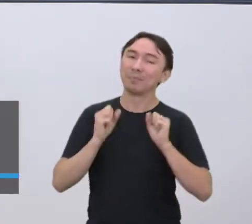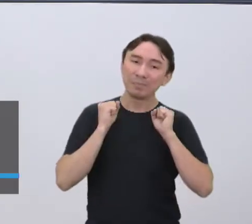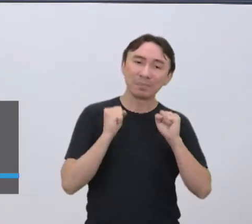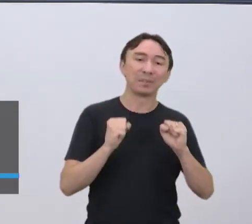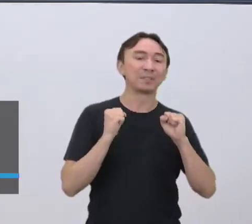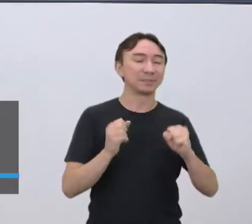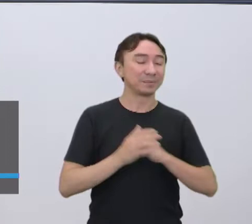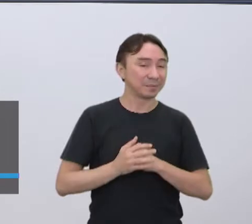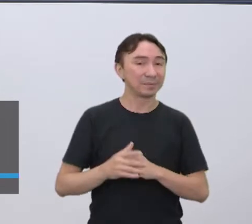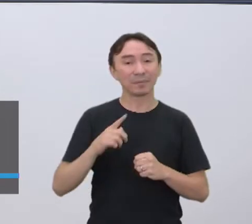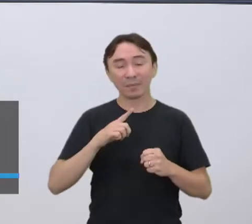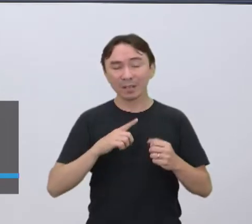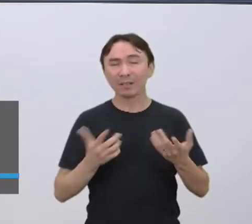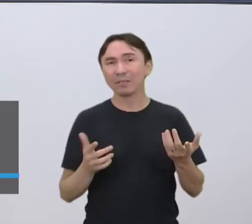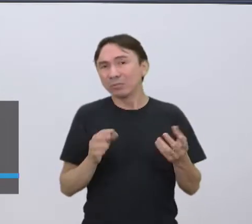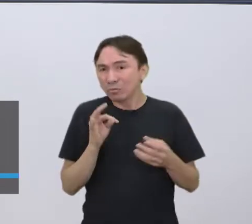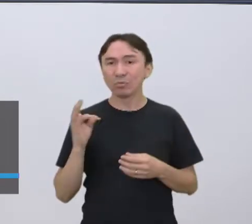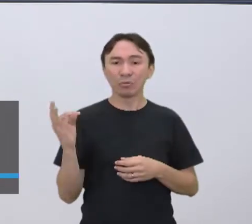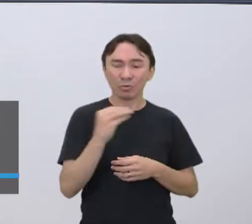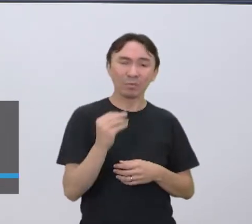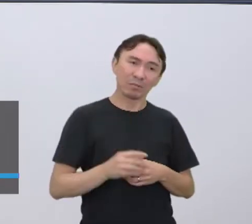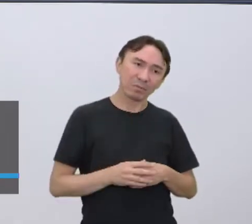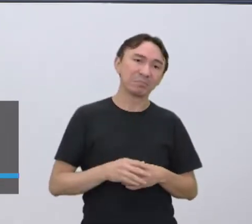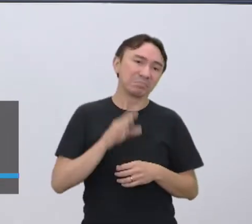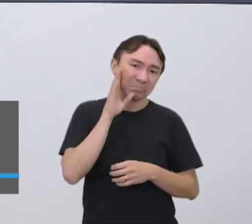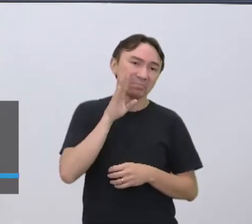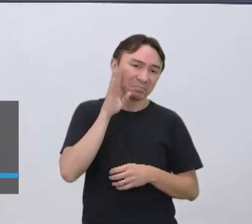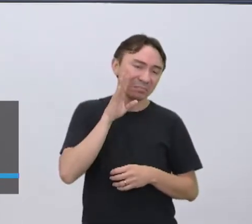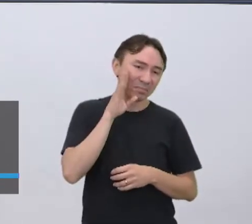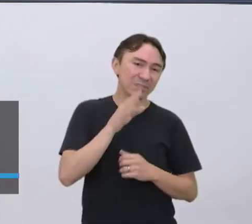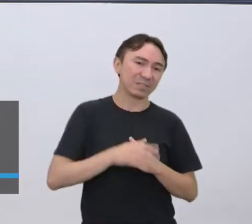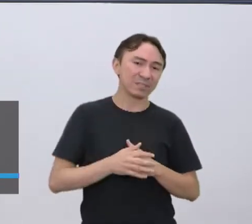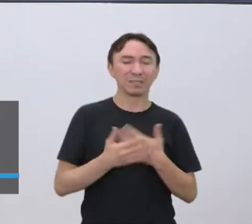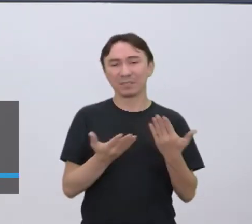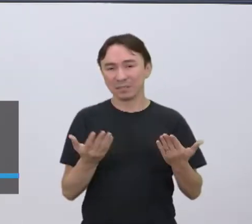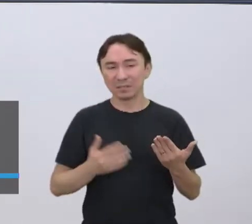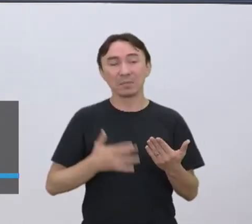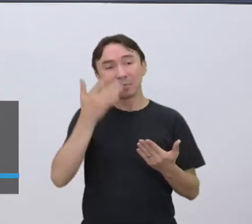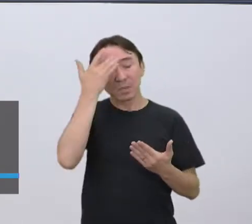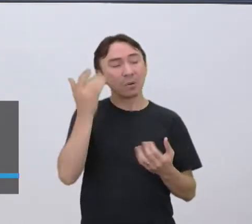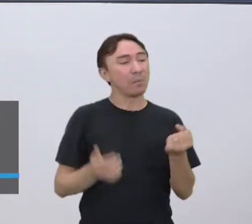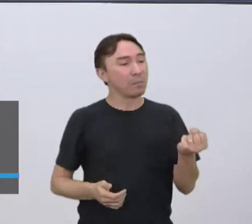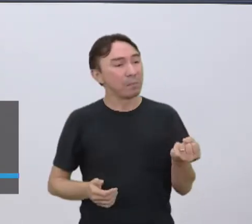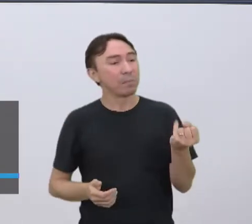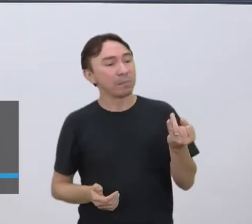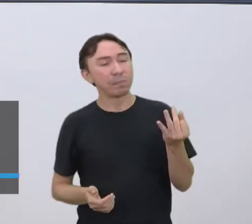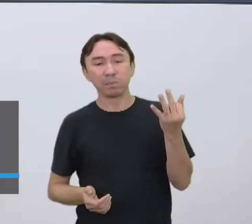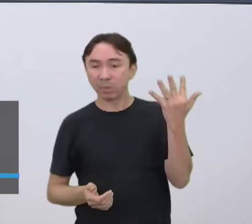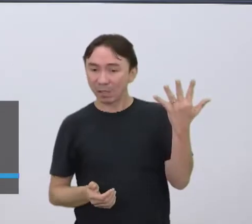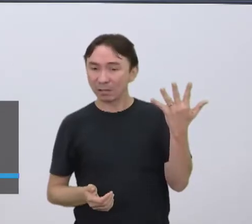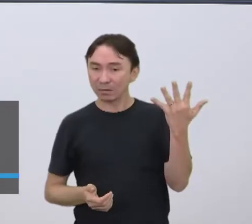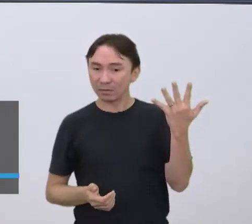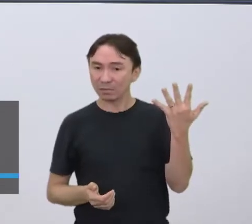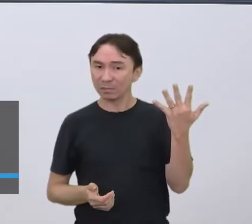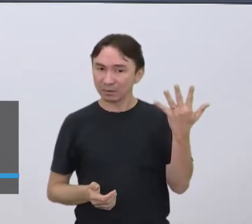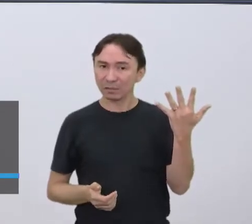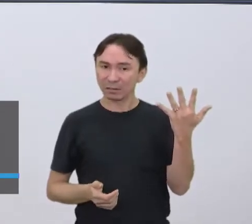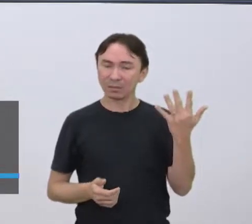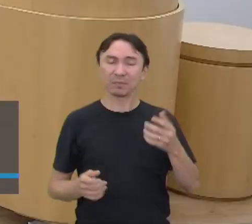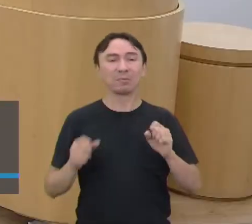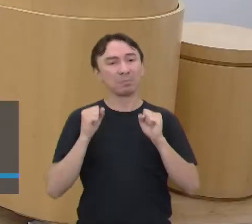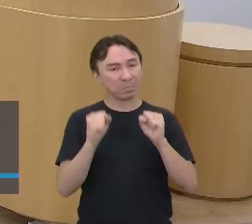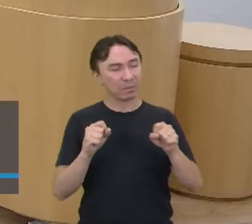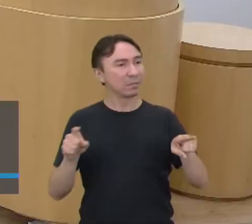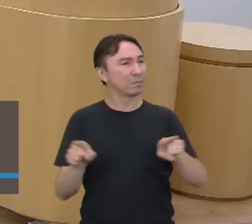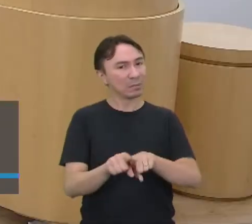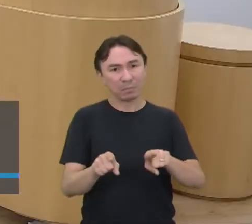modelos, né, é interessante, porque nesse caso aí do Forms, ele atinge uma quantidade de pessoas muito interessantes, de forma remota mesmo,